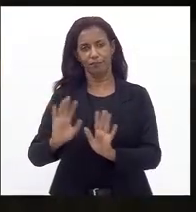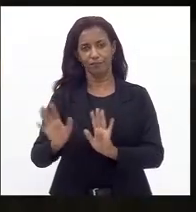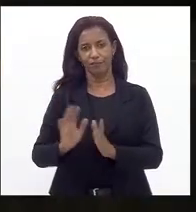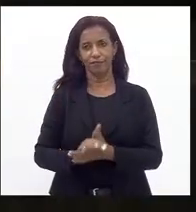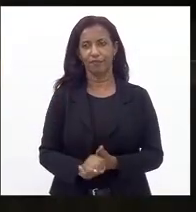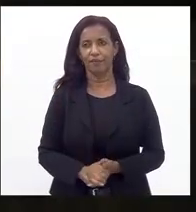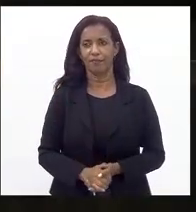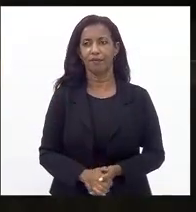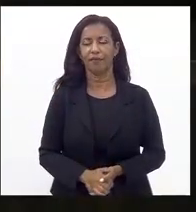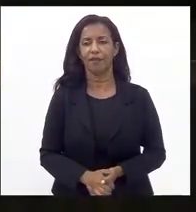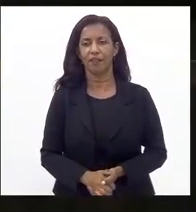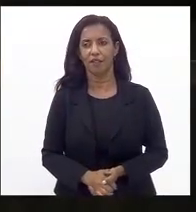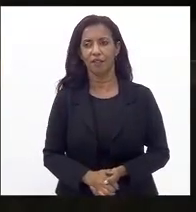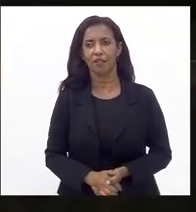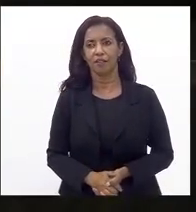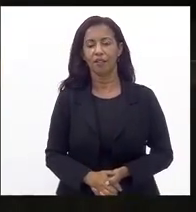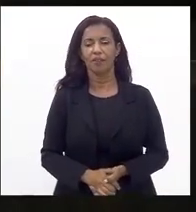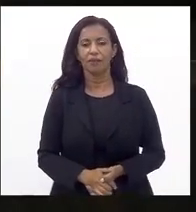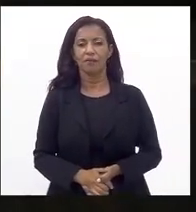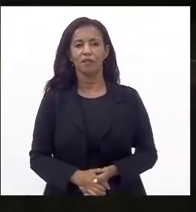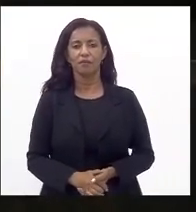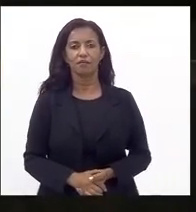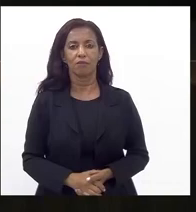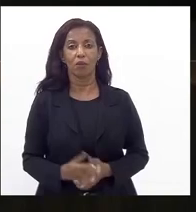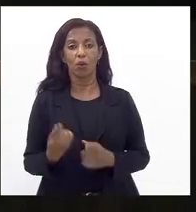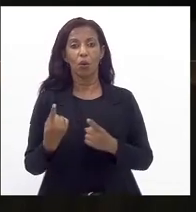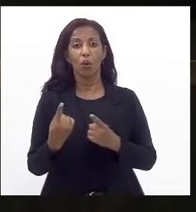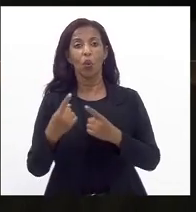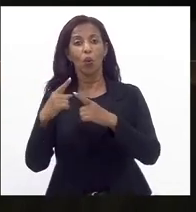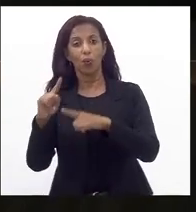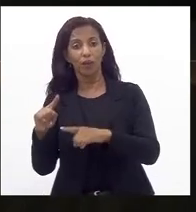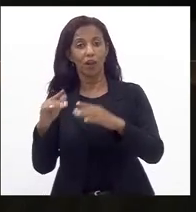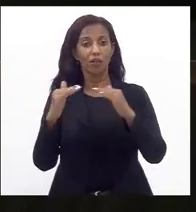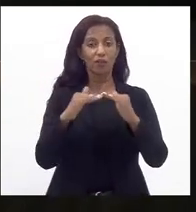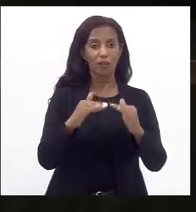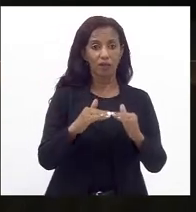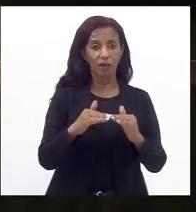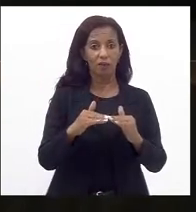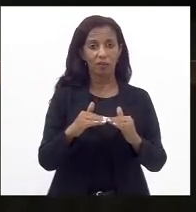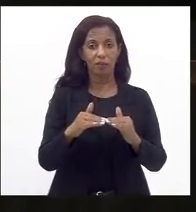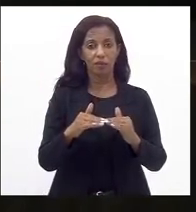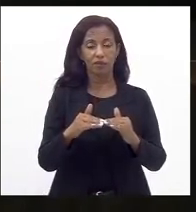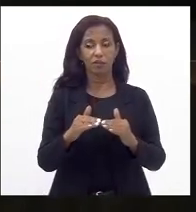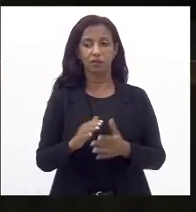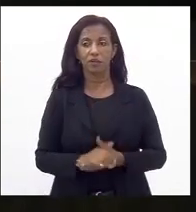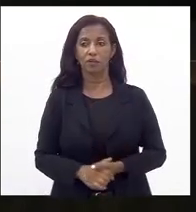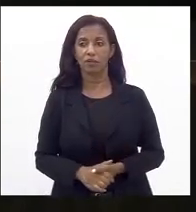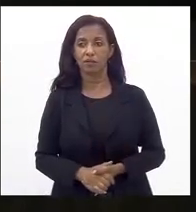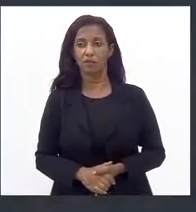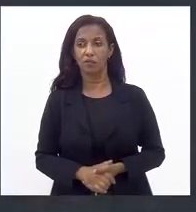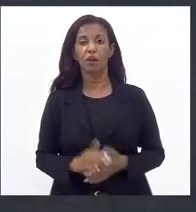vou voltar a salvo de stakes isso contrário ou favorável ao substitutivo